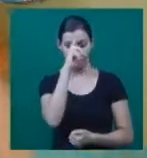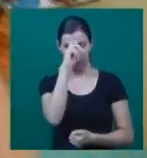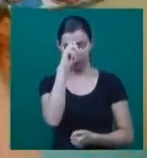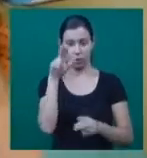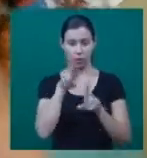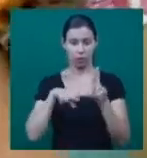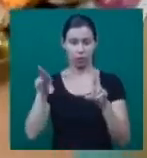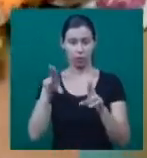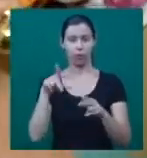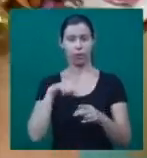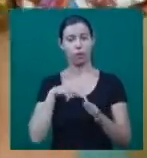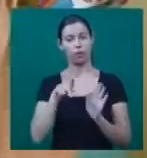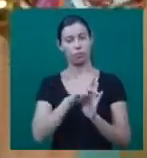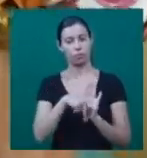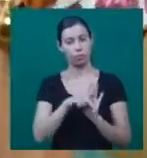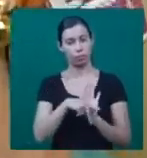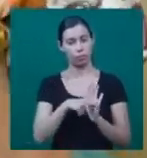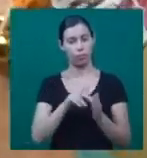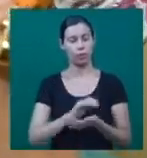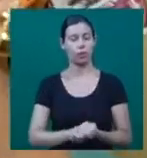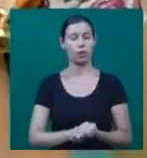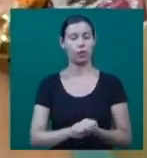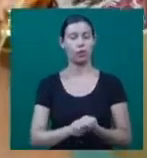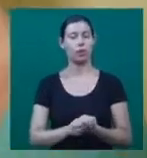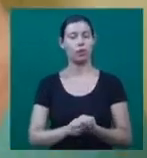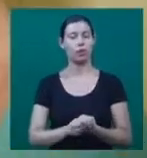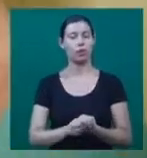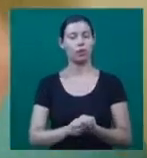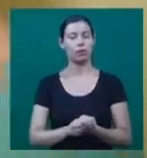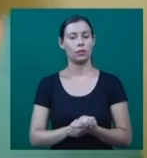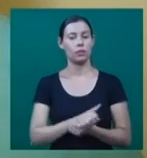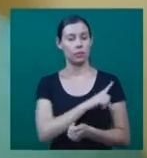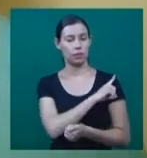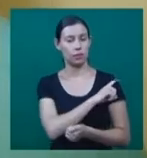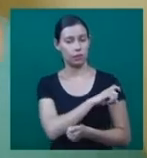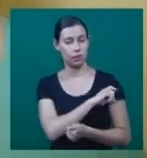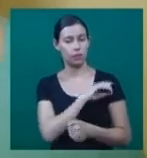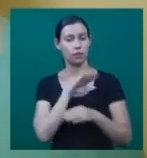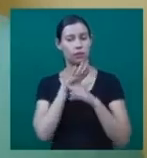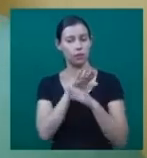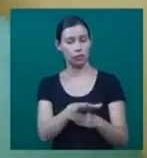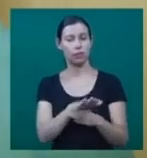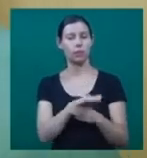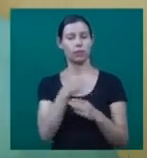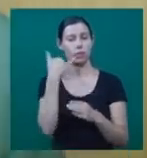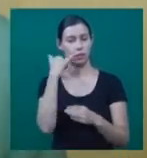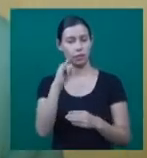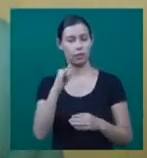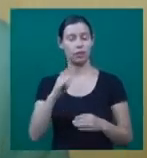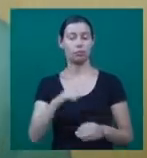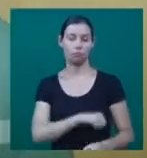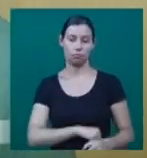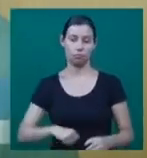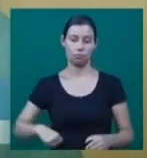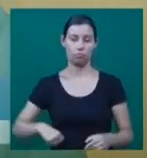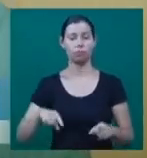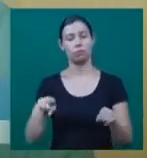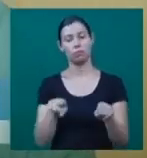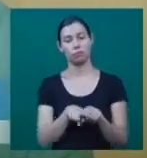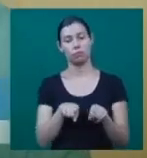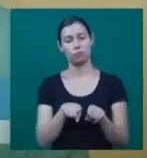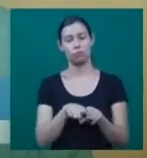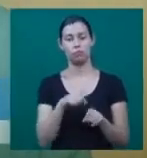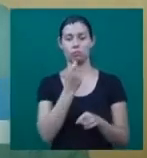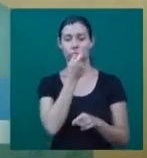obstétrica, a atuação desse profissional pode evitar intervenções desnecessárias e medicalização do parto. Desde outubro do